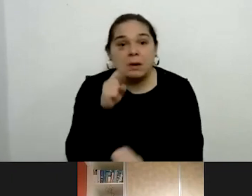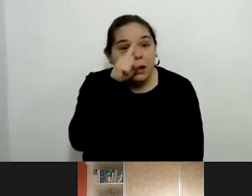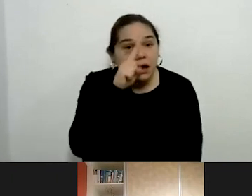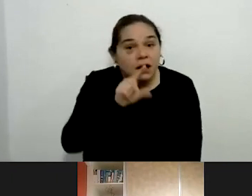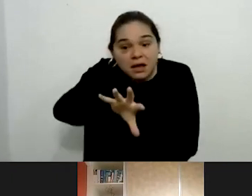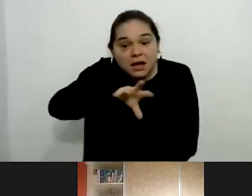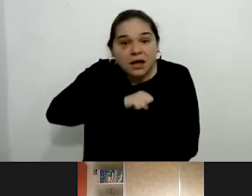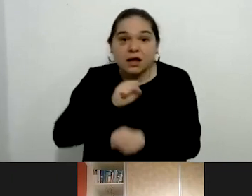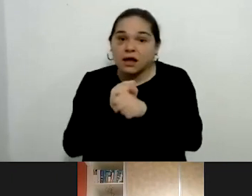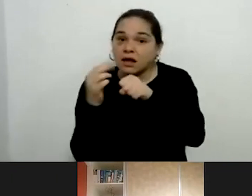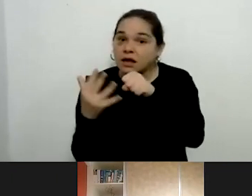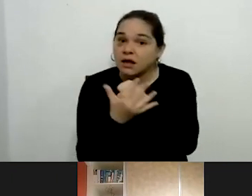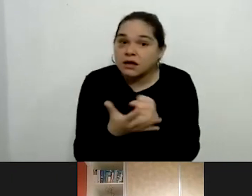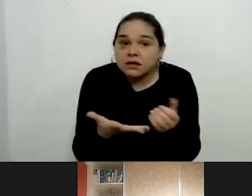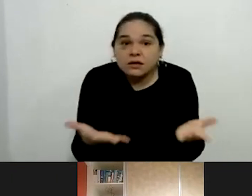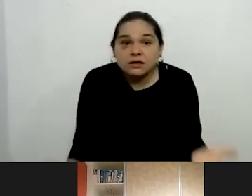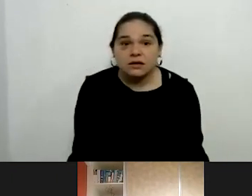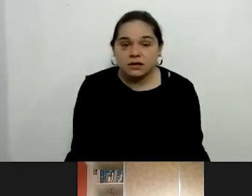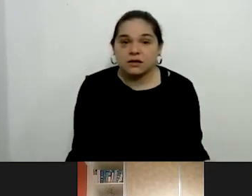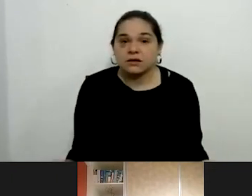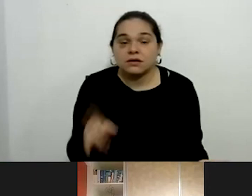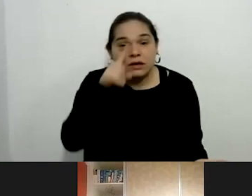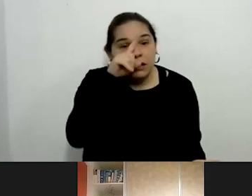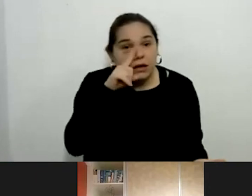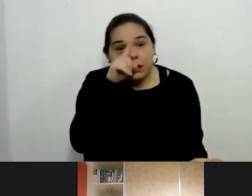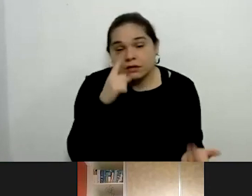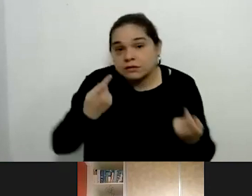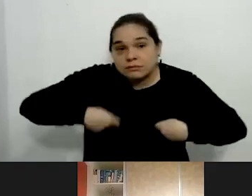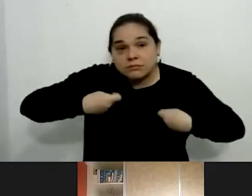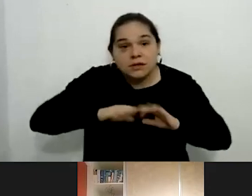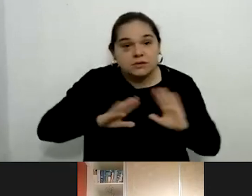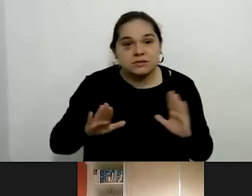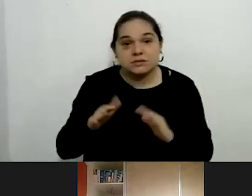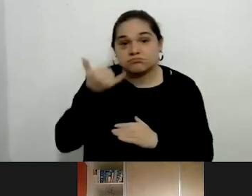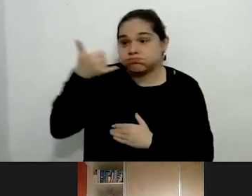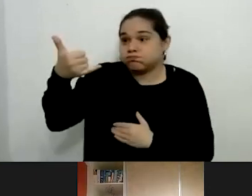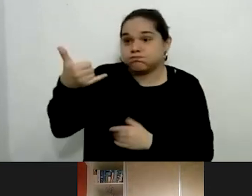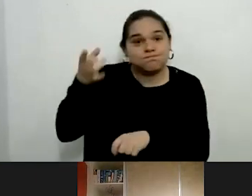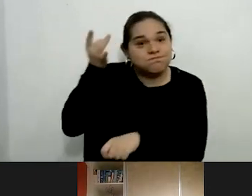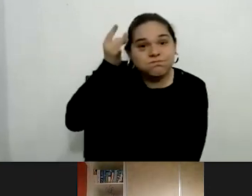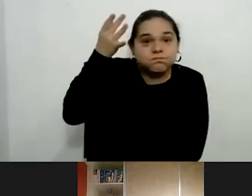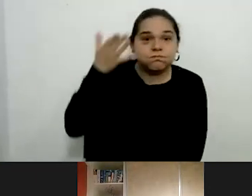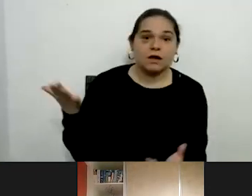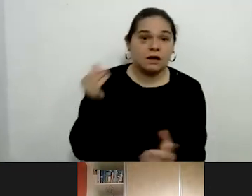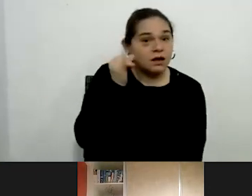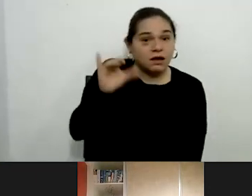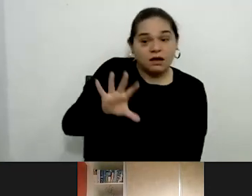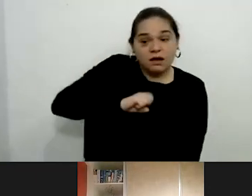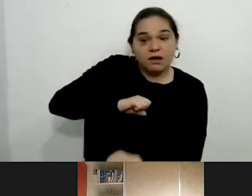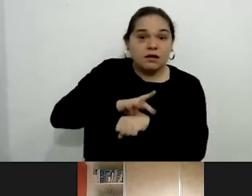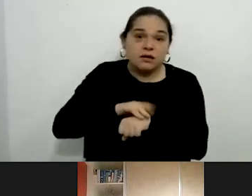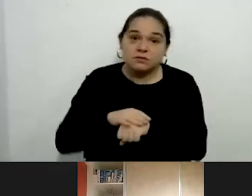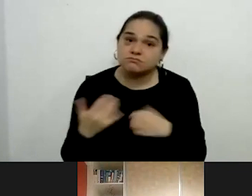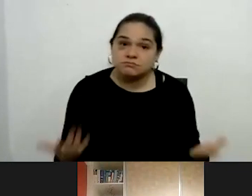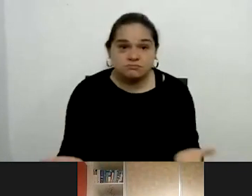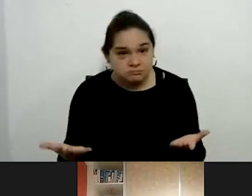momento você está se expondo desnecessariamente, então isso é muito importante que é uma forma de prevenção também, fazer esse primeiro